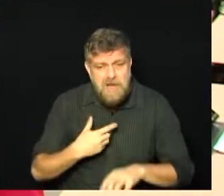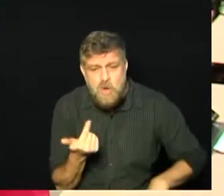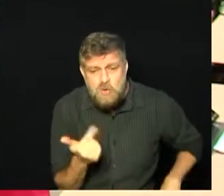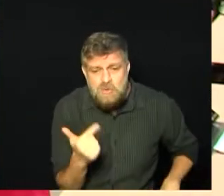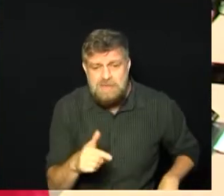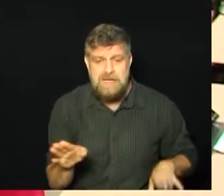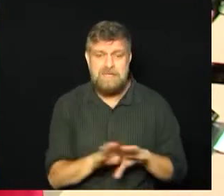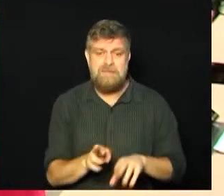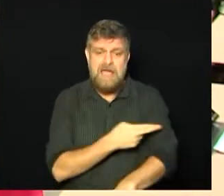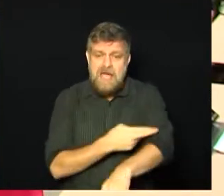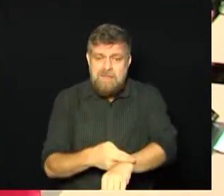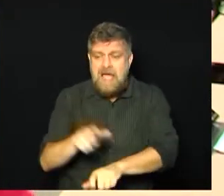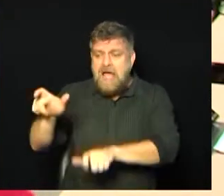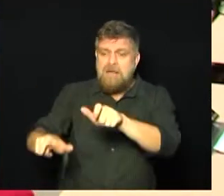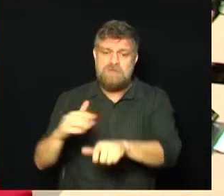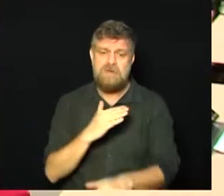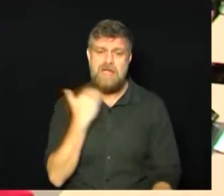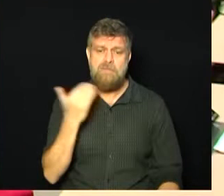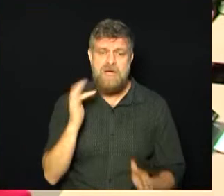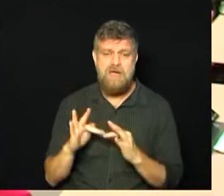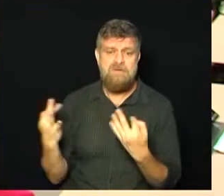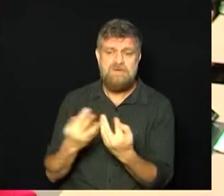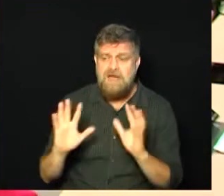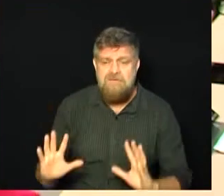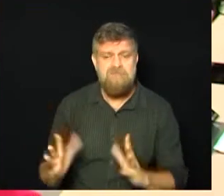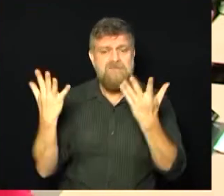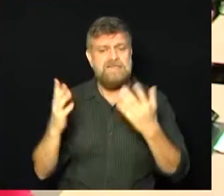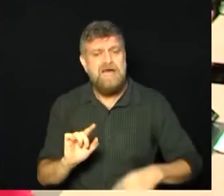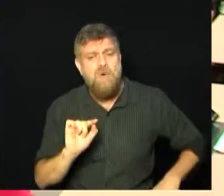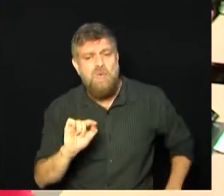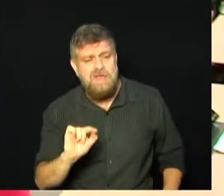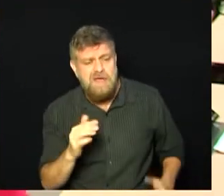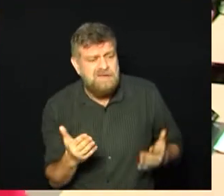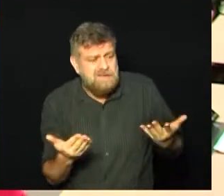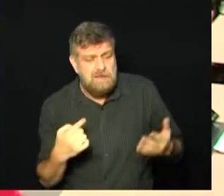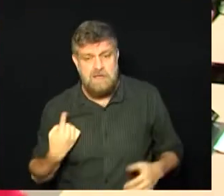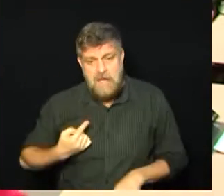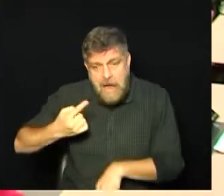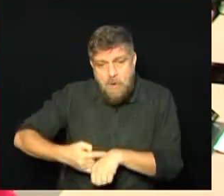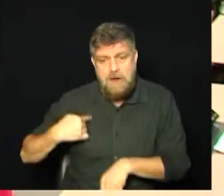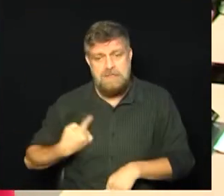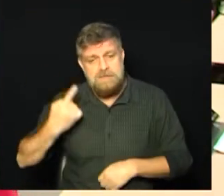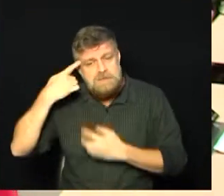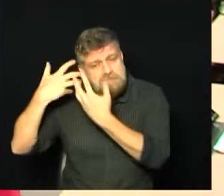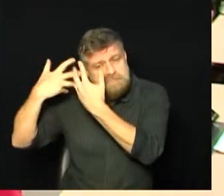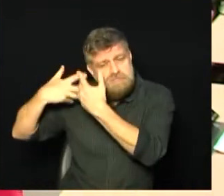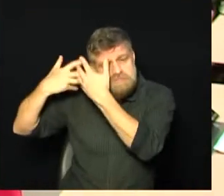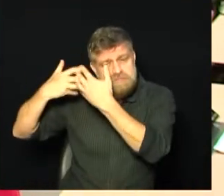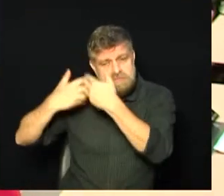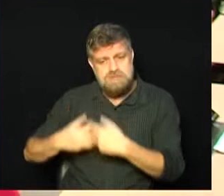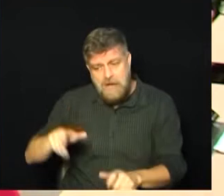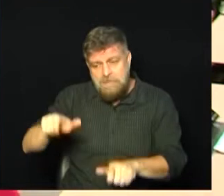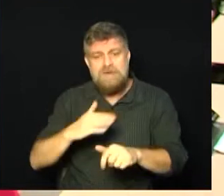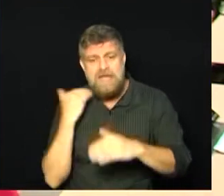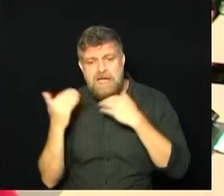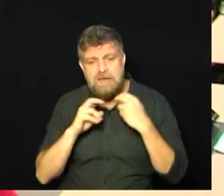de respeito para quem perdeu a vida. Vou comemorar o quê? Né? Eu acho que é hora de todo mundo ter uma reflexão e respeitar também as pessoas